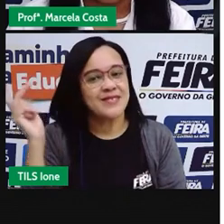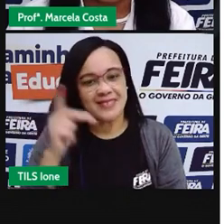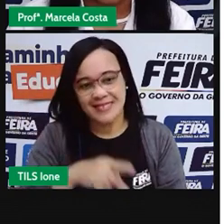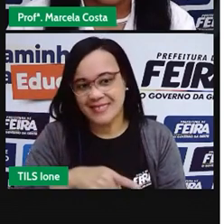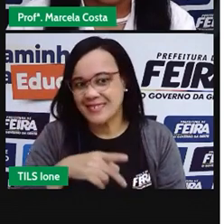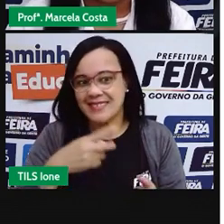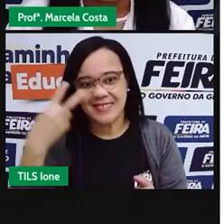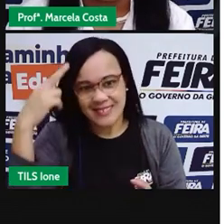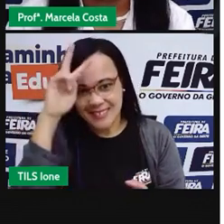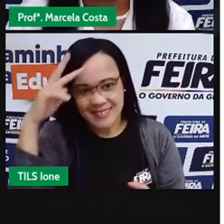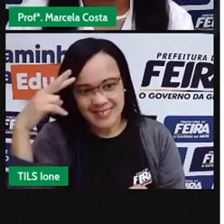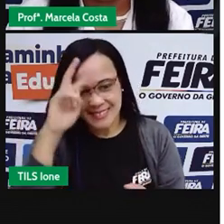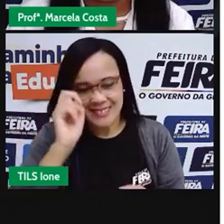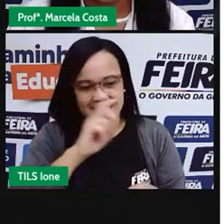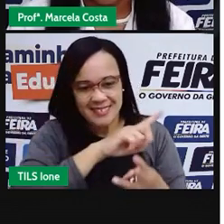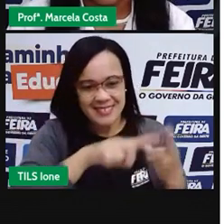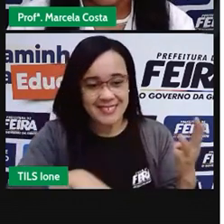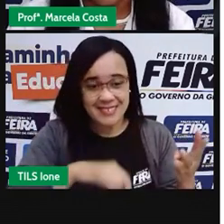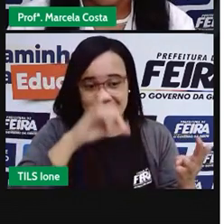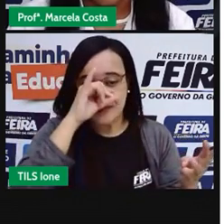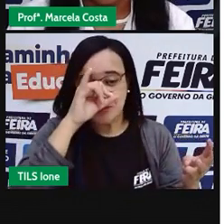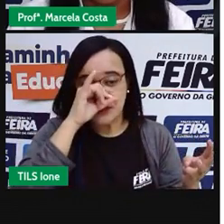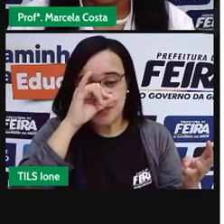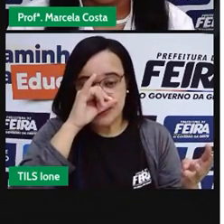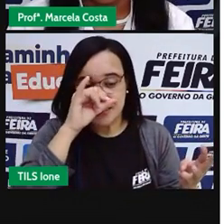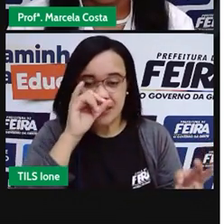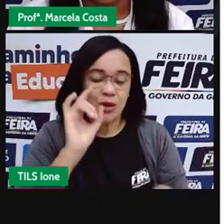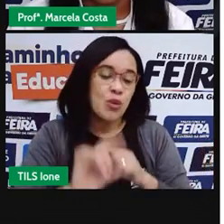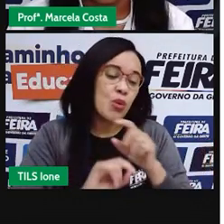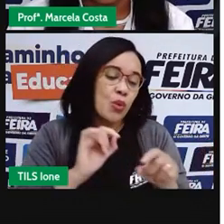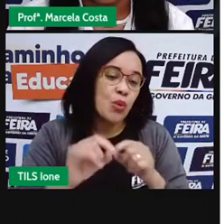a verdadeira história dos Três Porquinhos.